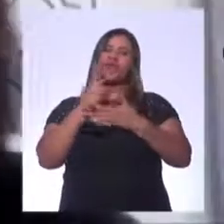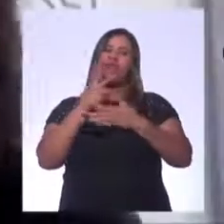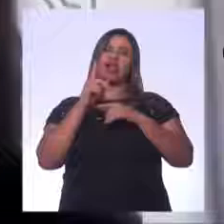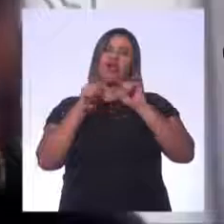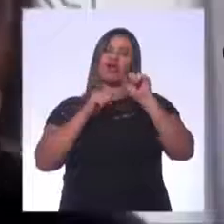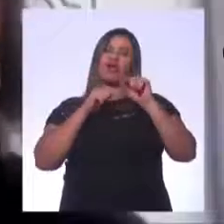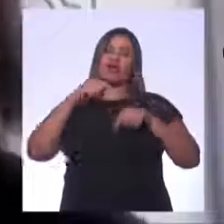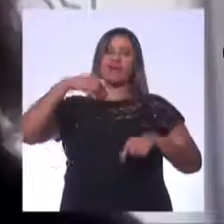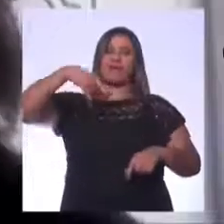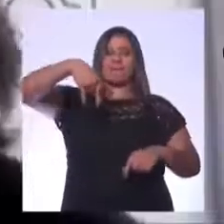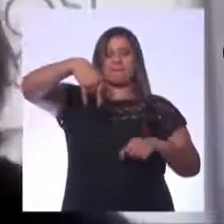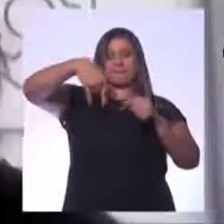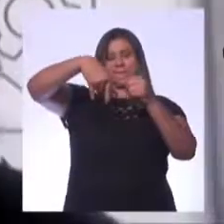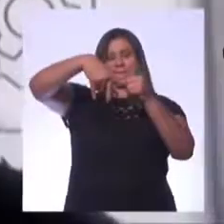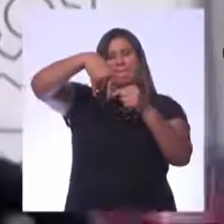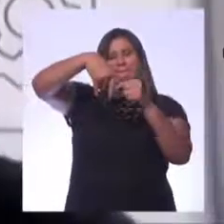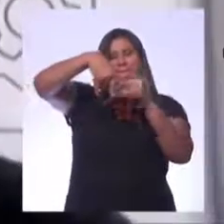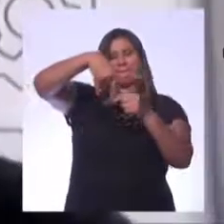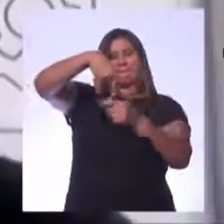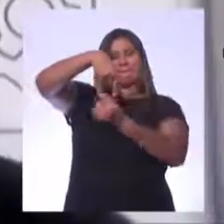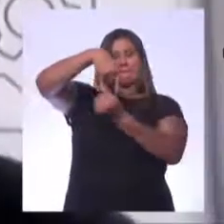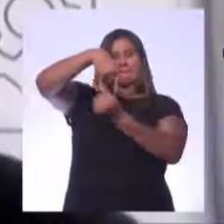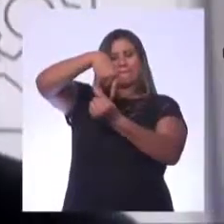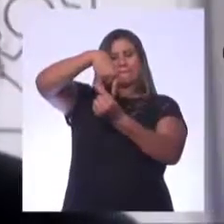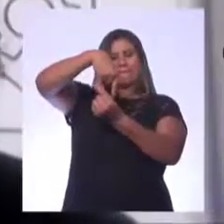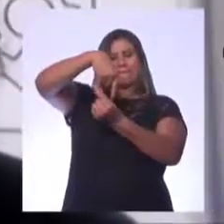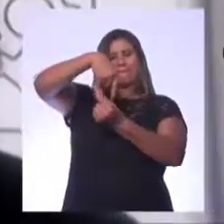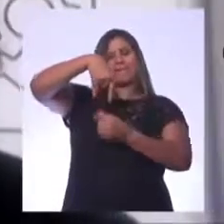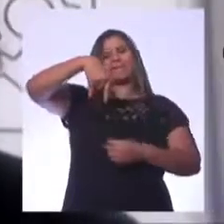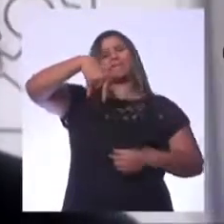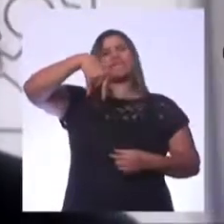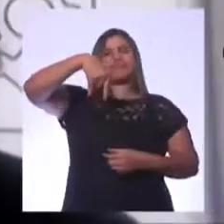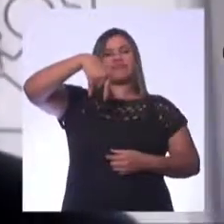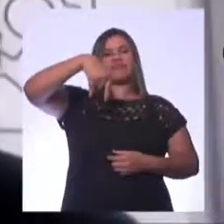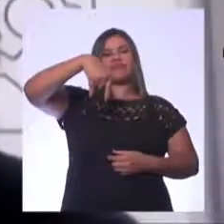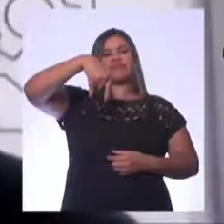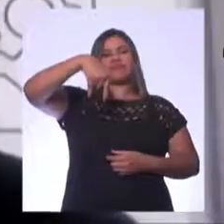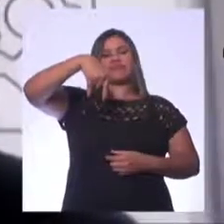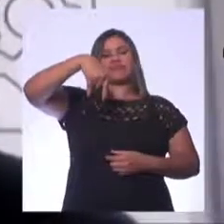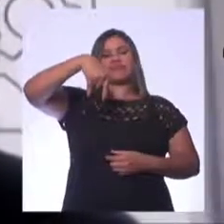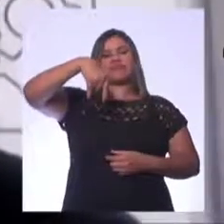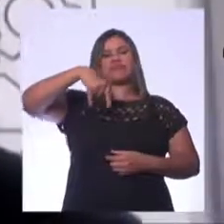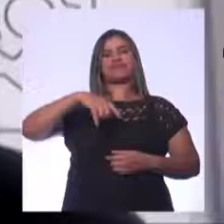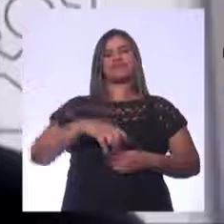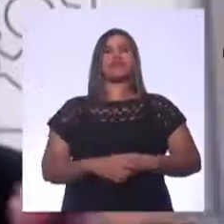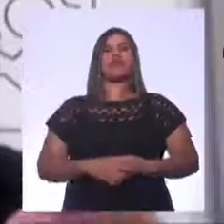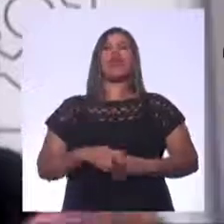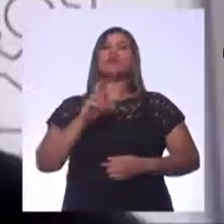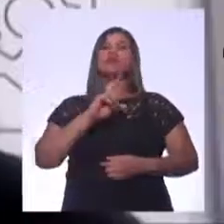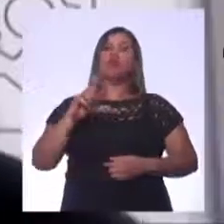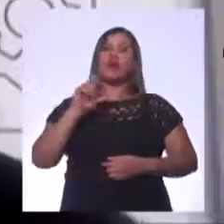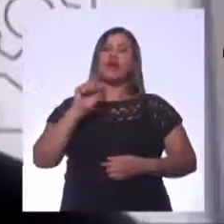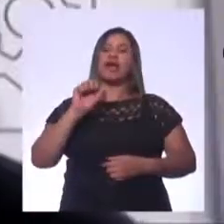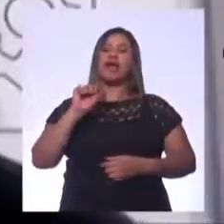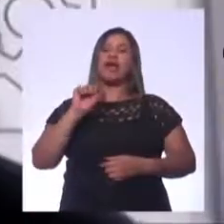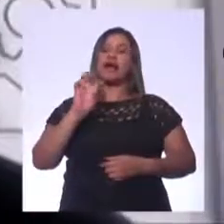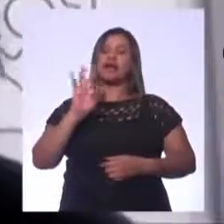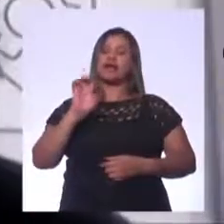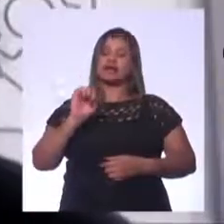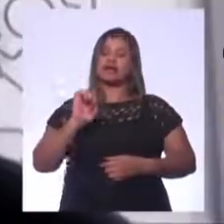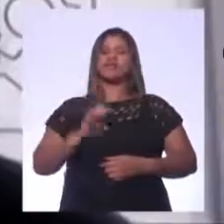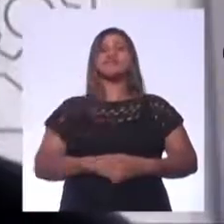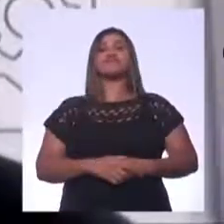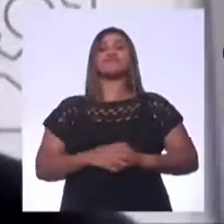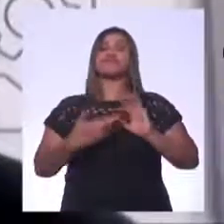das perninhas do LED, né? Mas a gente costuma chamar de haste. Essa é a representação